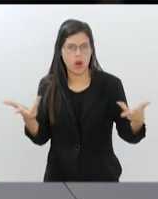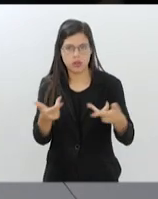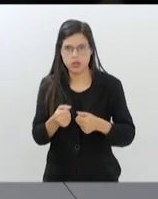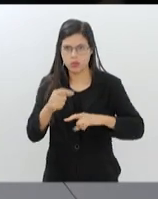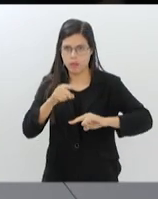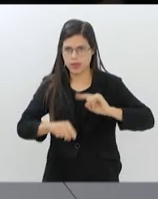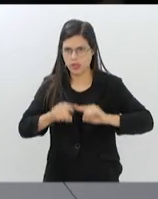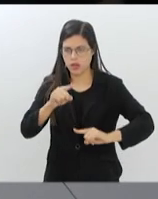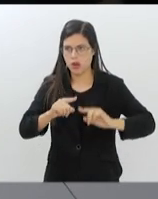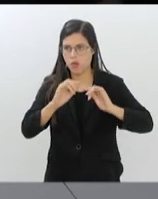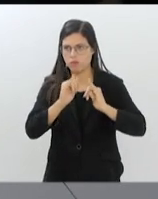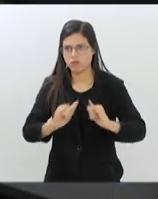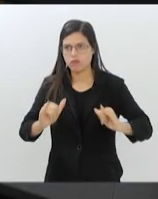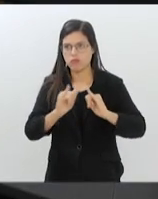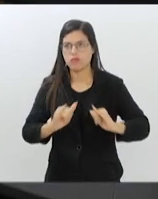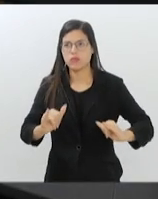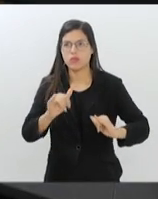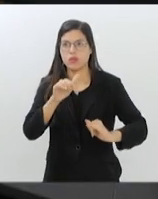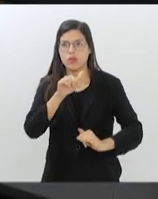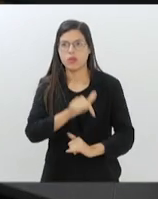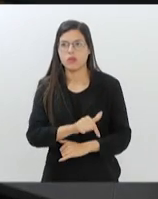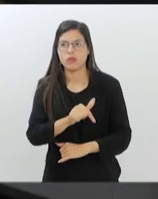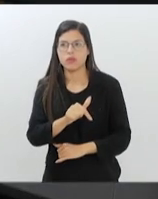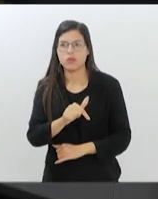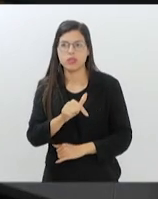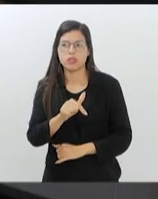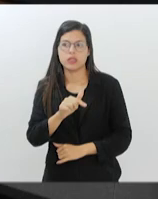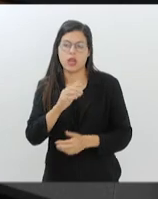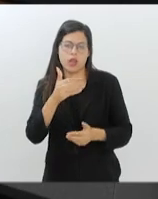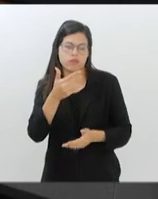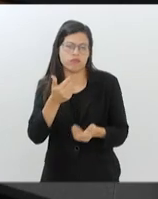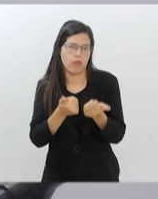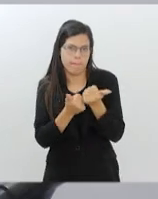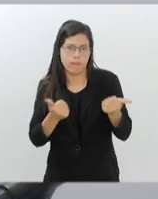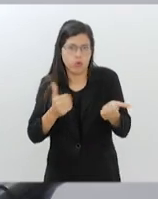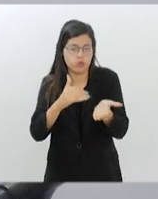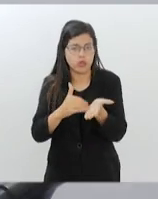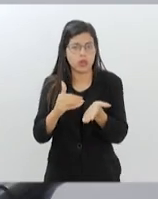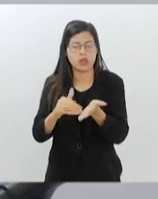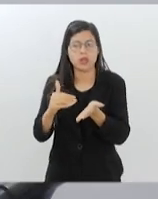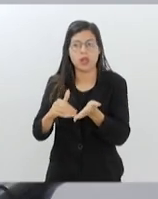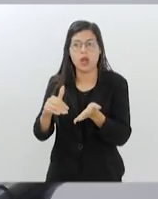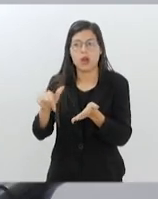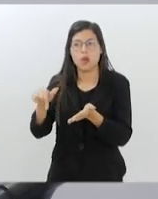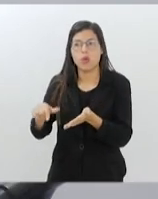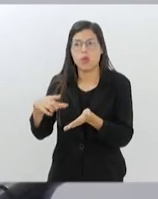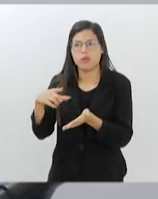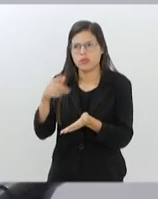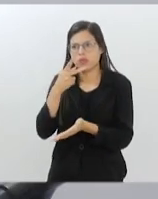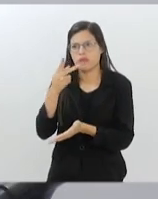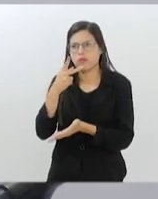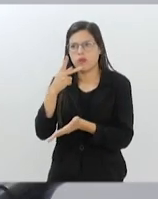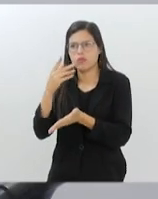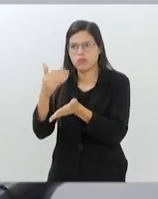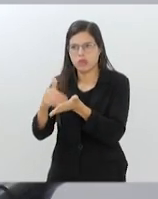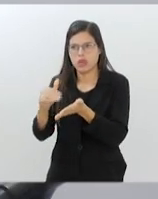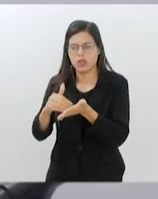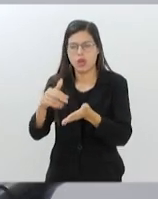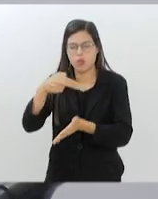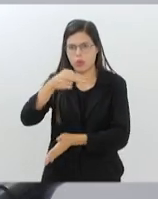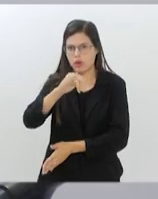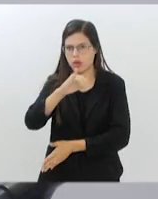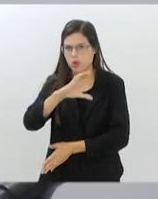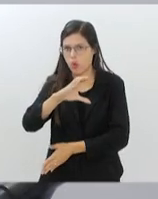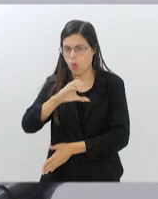veiculado o Senhor por Óbvio é subsecretário de uma secretaria que tem um secretário a senhoria já fez menção ao secretário nicol algumas vezes dizendo que ele é